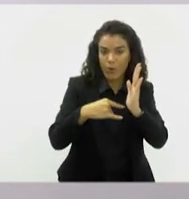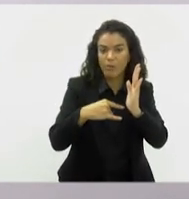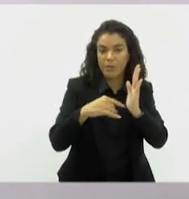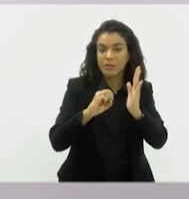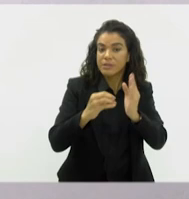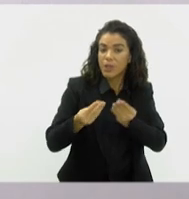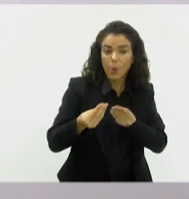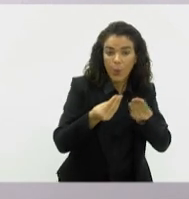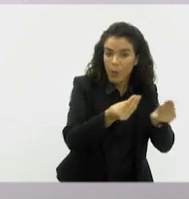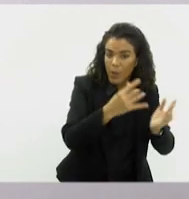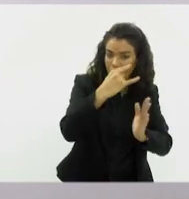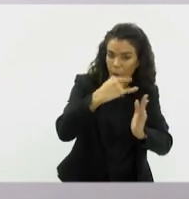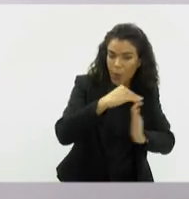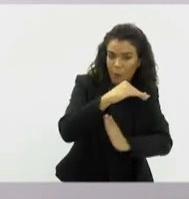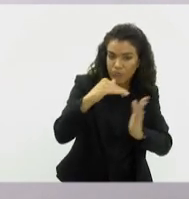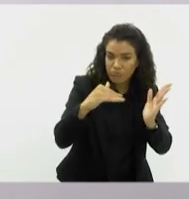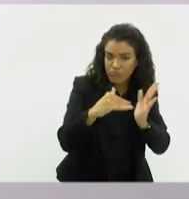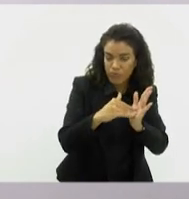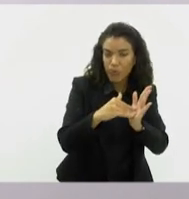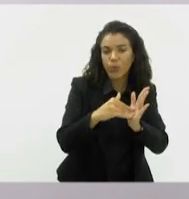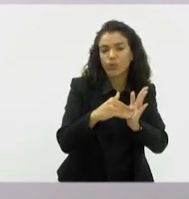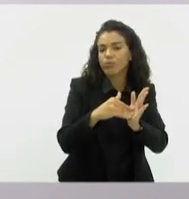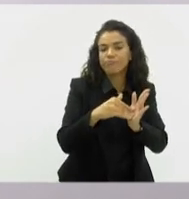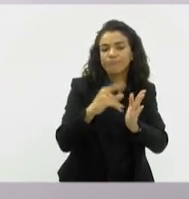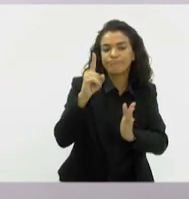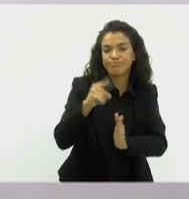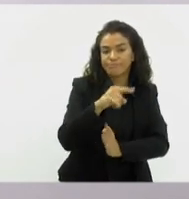nos termos desse edital.